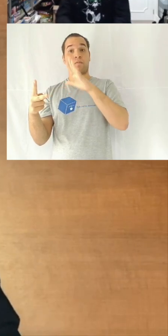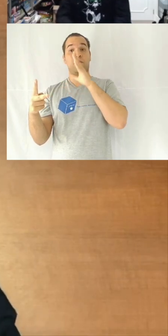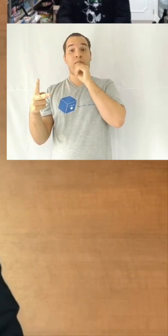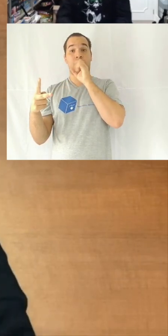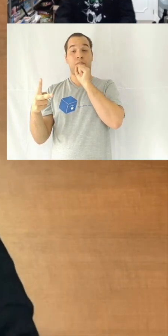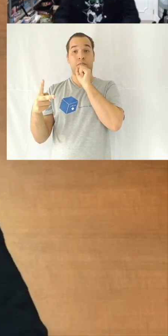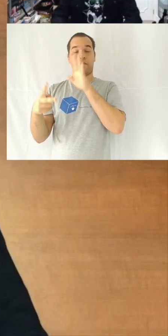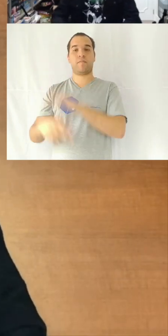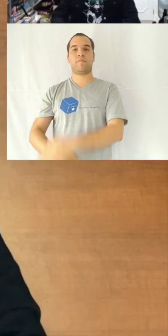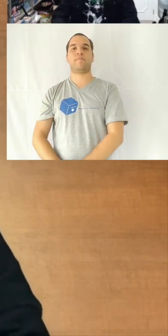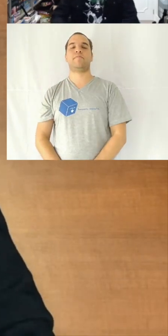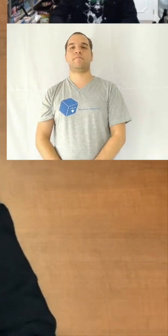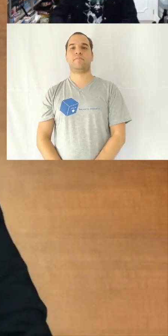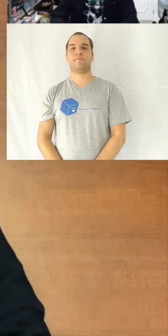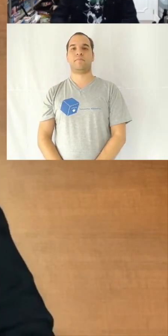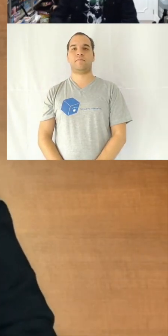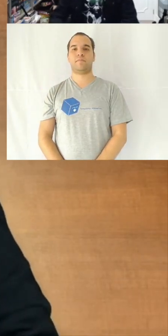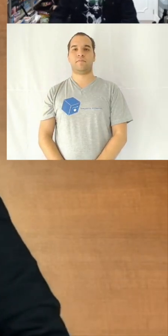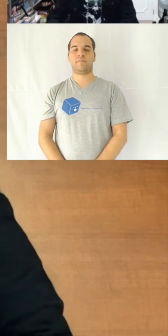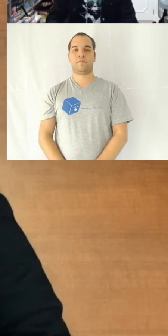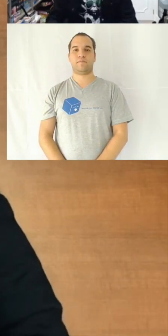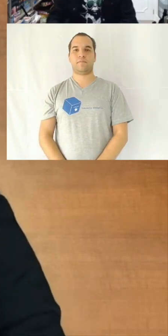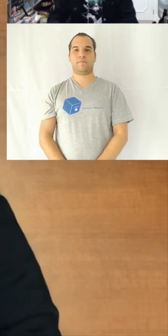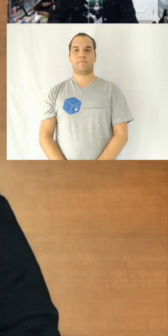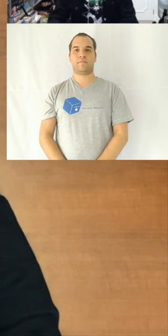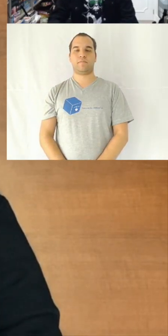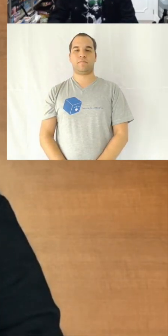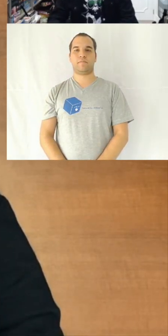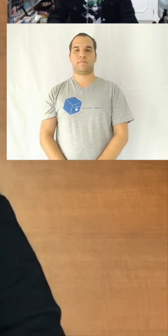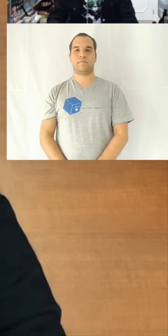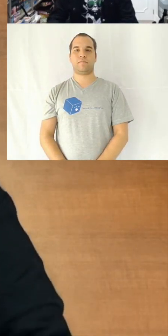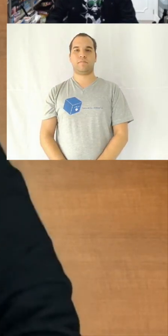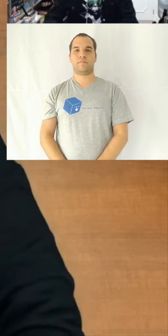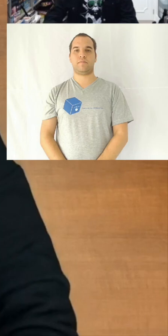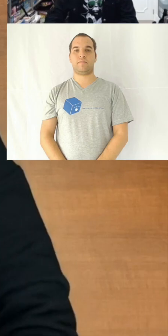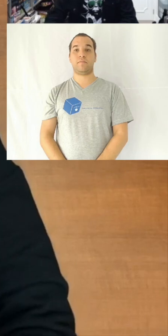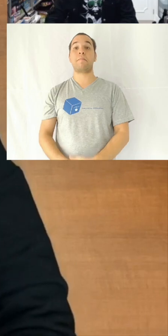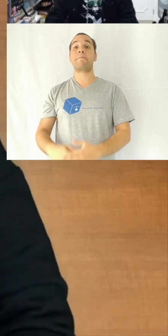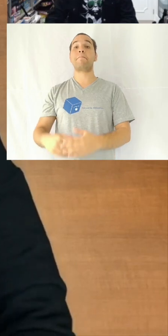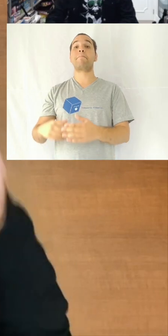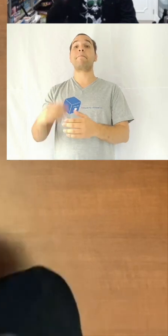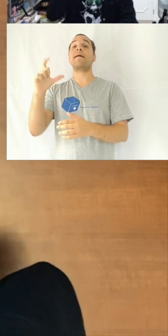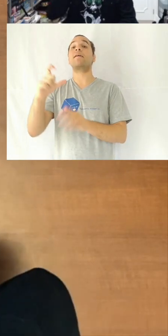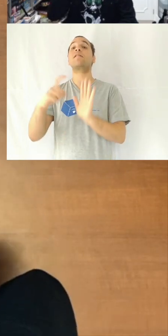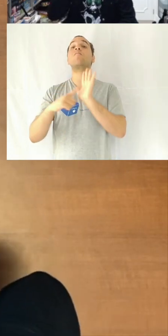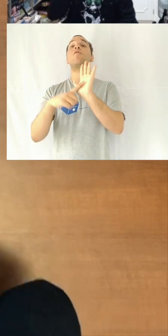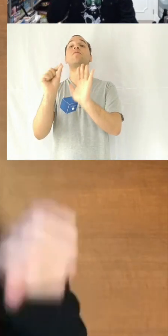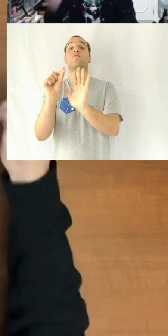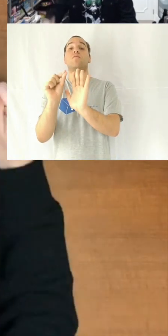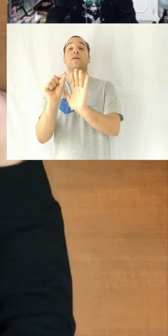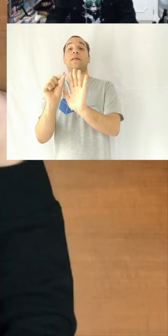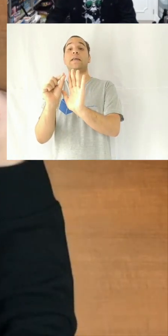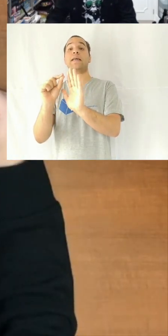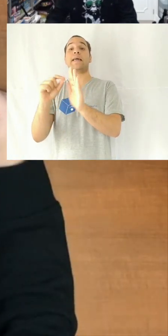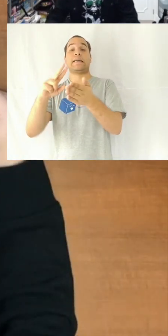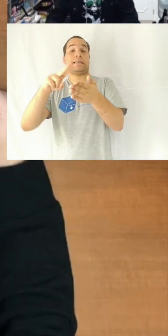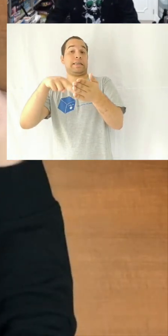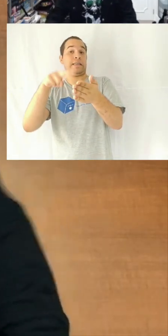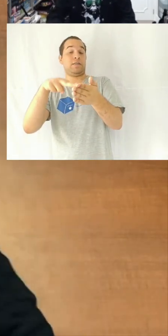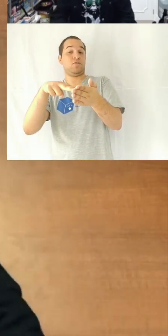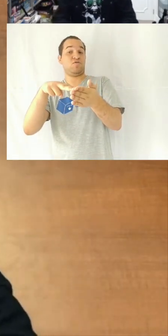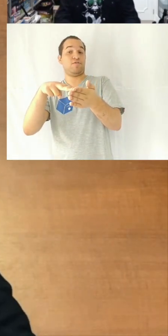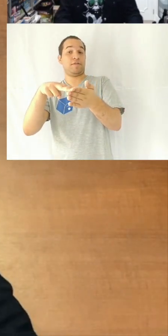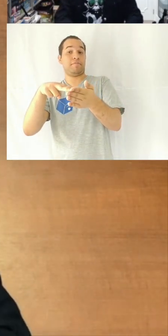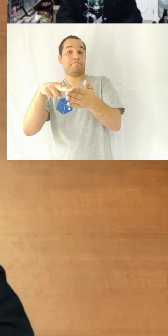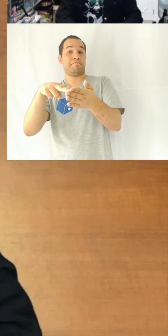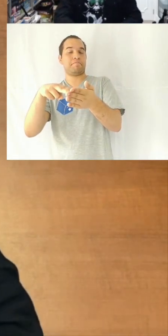em cima da carta você sempre tem um poder especial, uma habilidade que essa carta faz, e um número. E esse número aqui é a quantidade de jogadores.